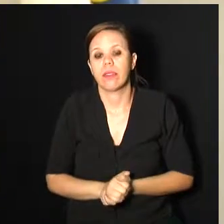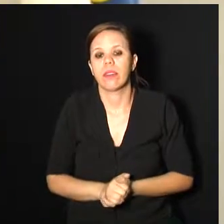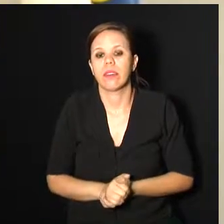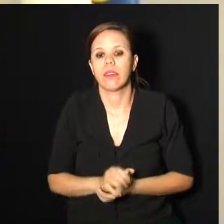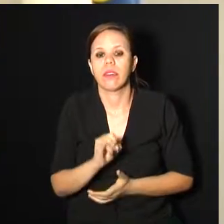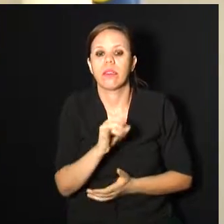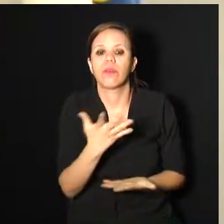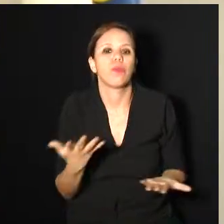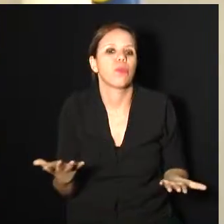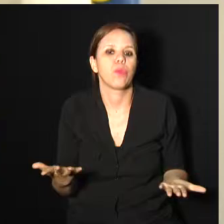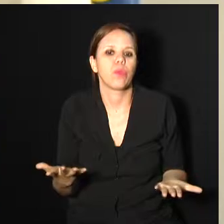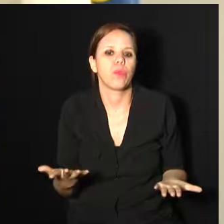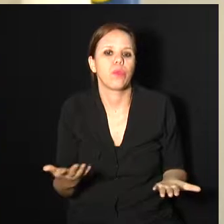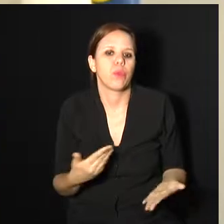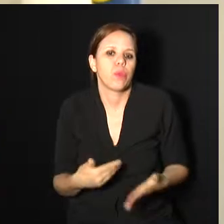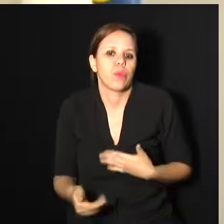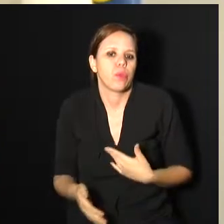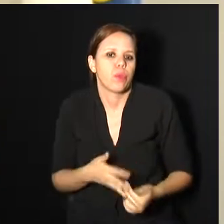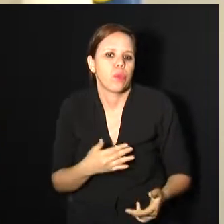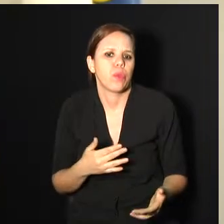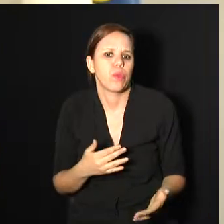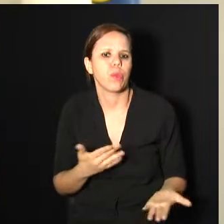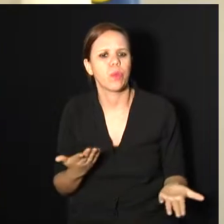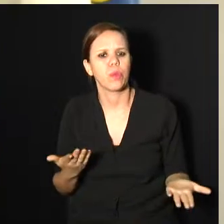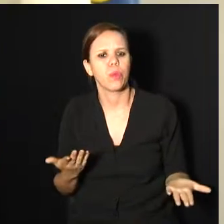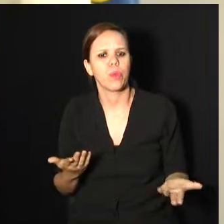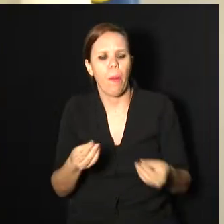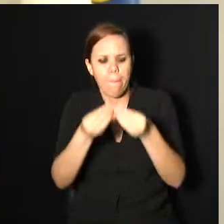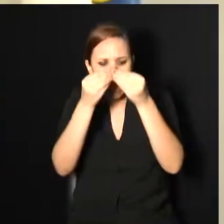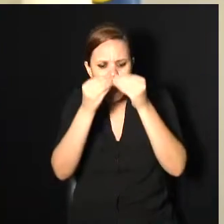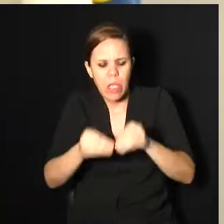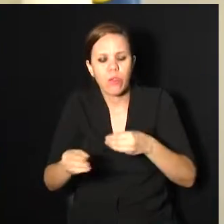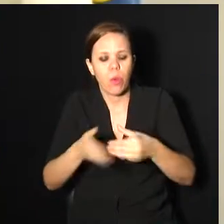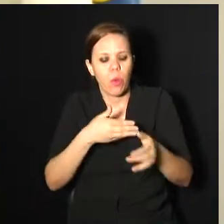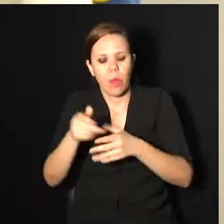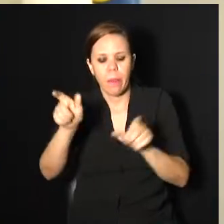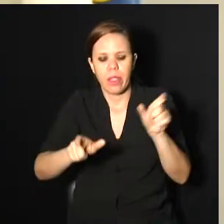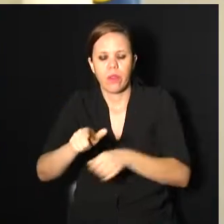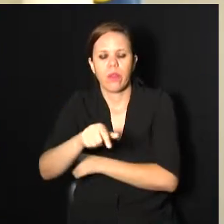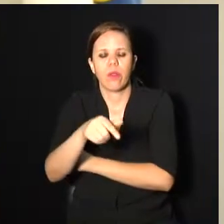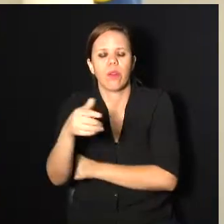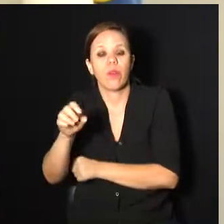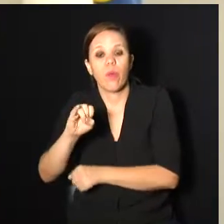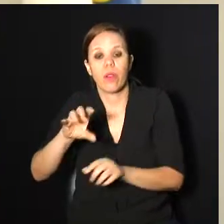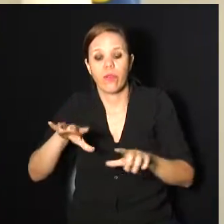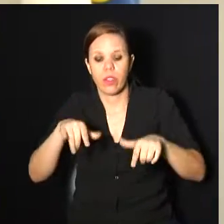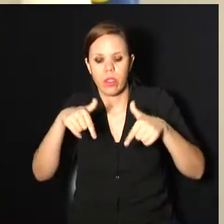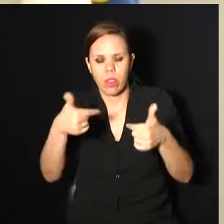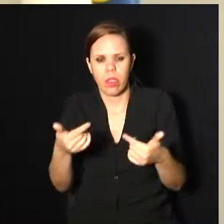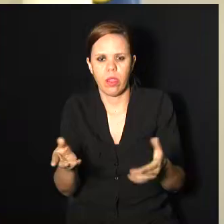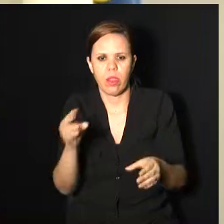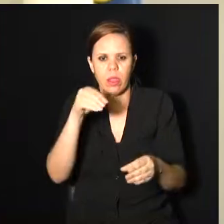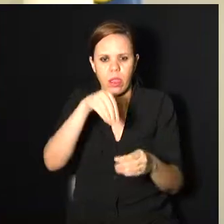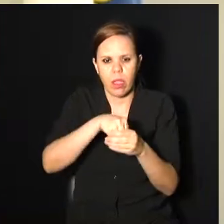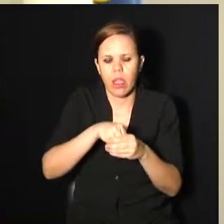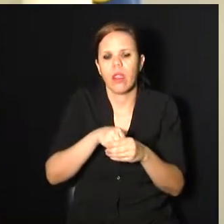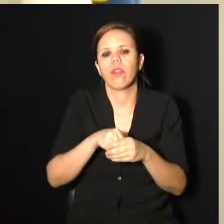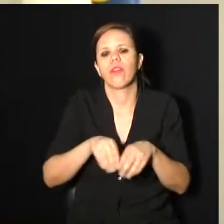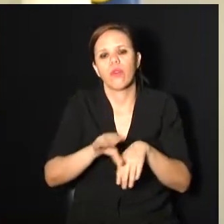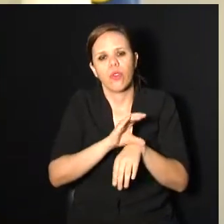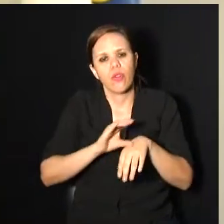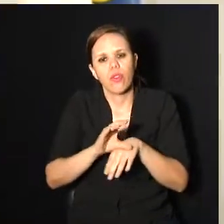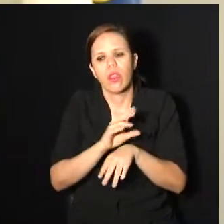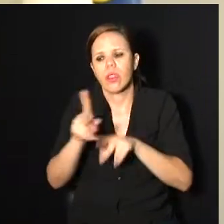isso implique em qualquer punição a quem quer que seja. Quando você coloca um ato institucional, quando você coloca